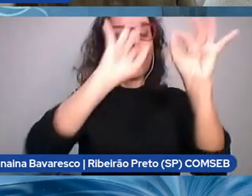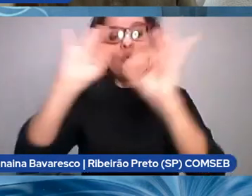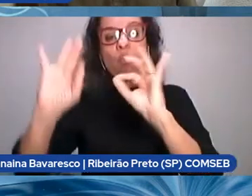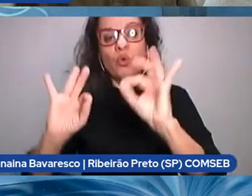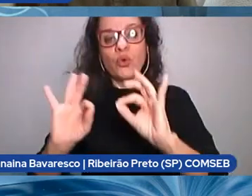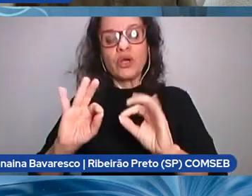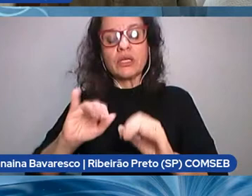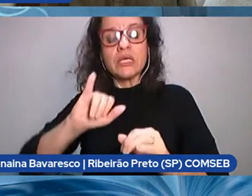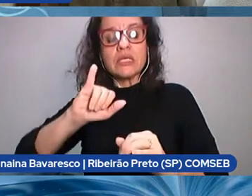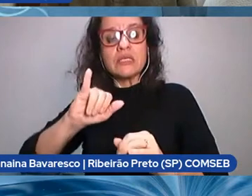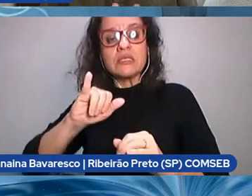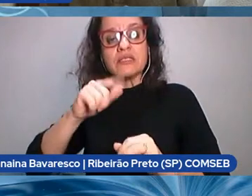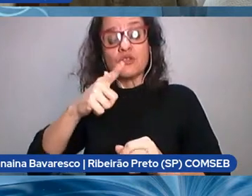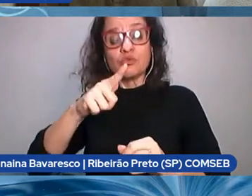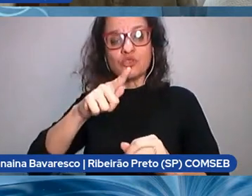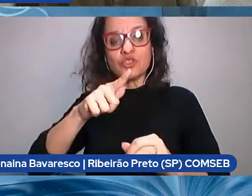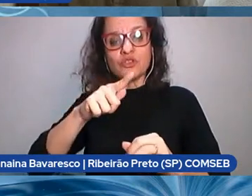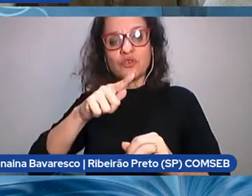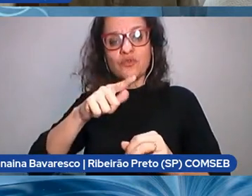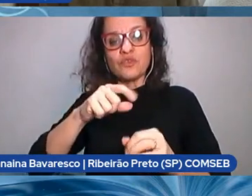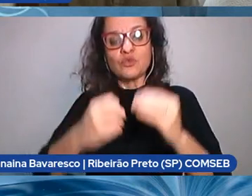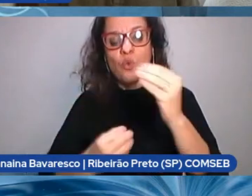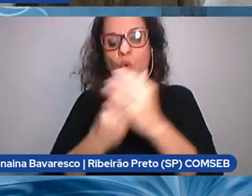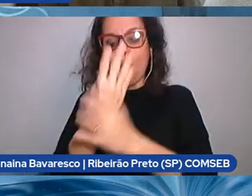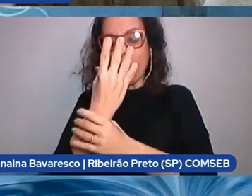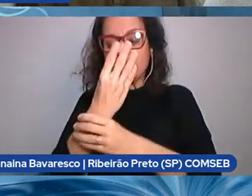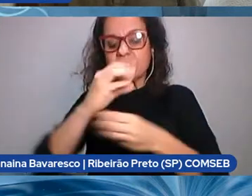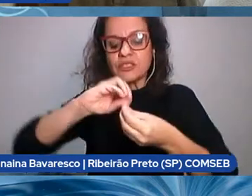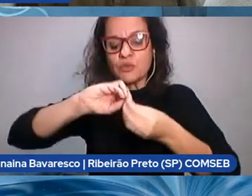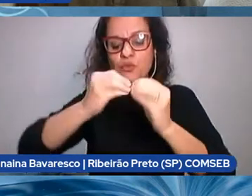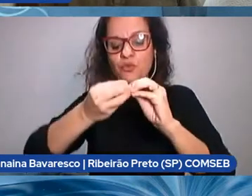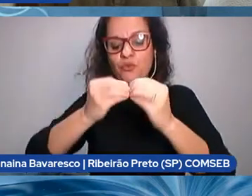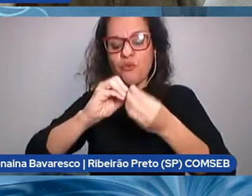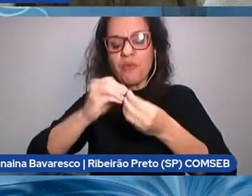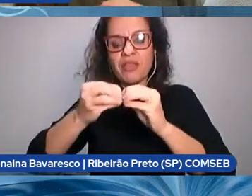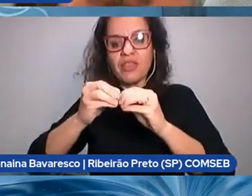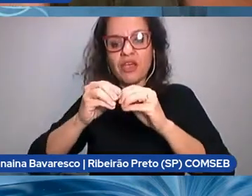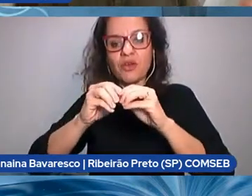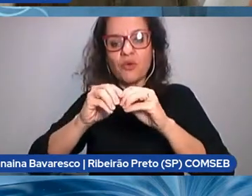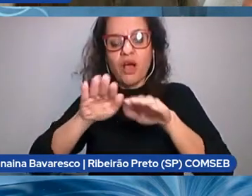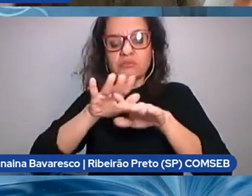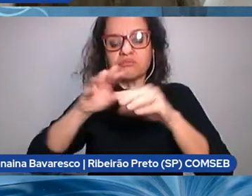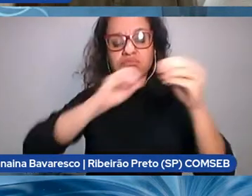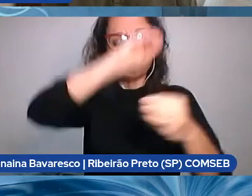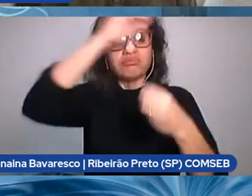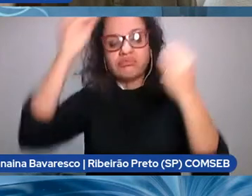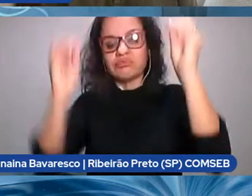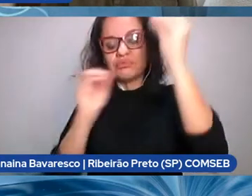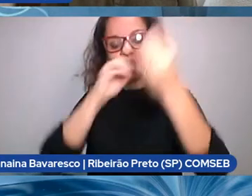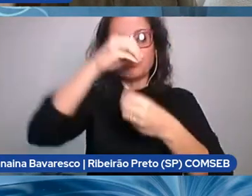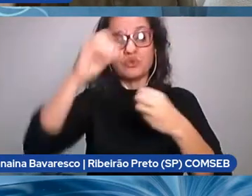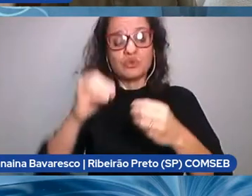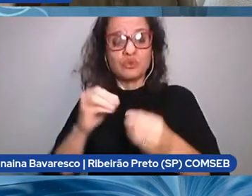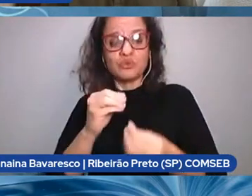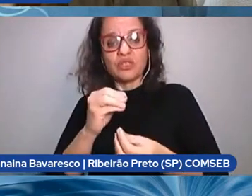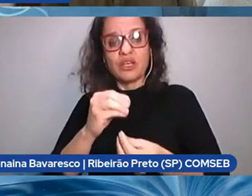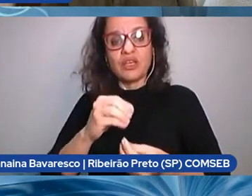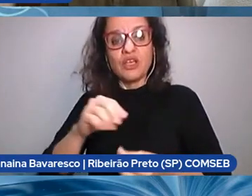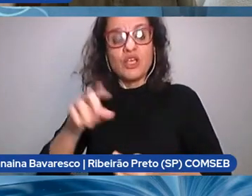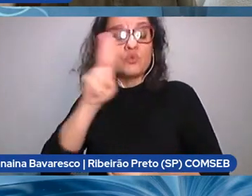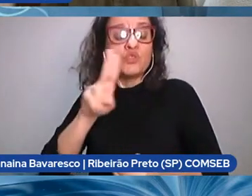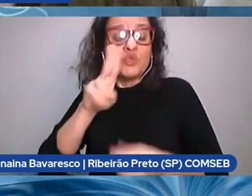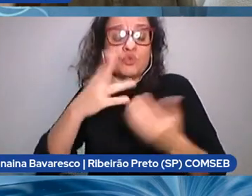não fosse isso, o princípio material estaria permanentemente dispersa e, consequentemente, sem